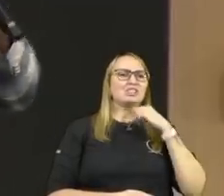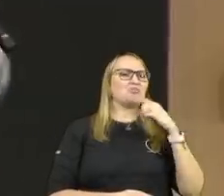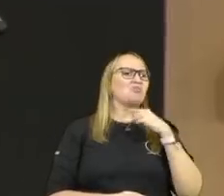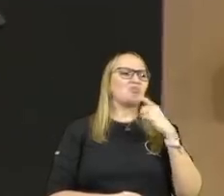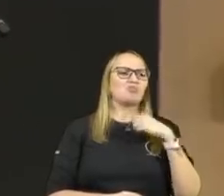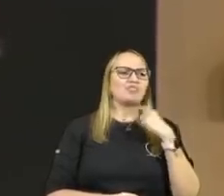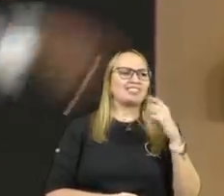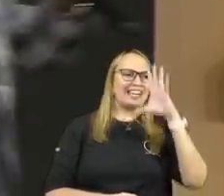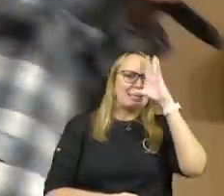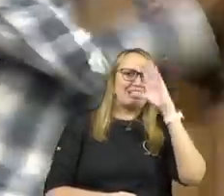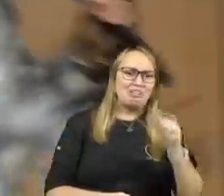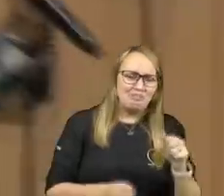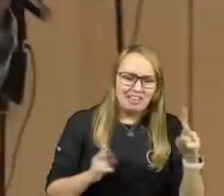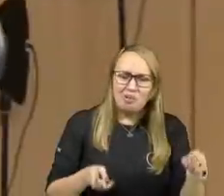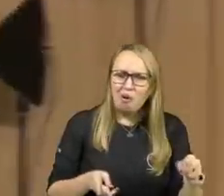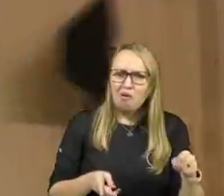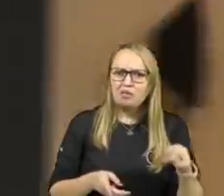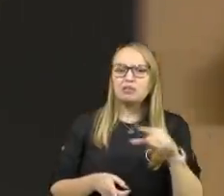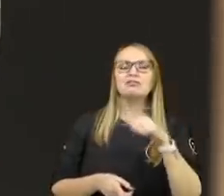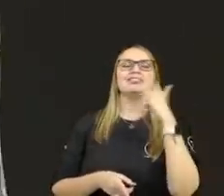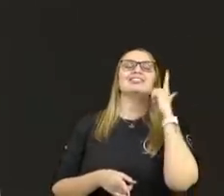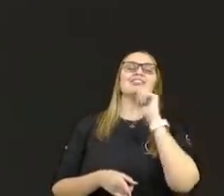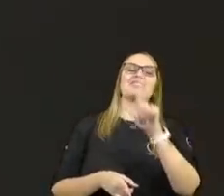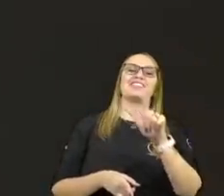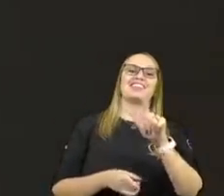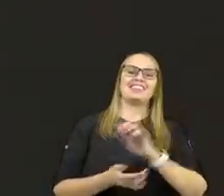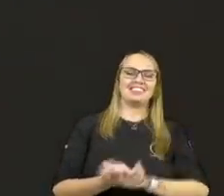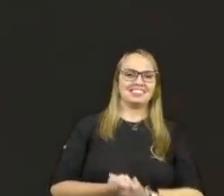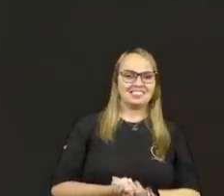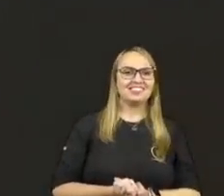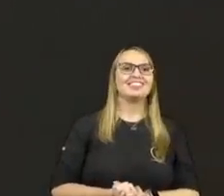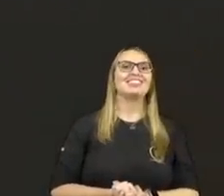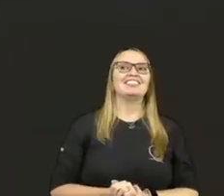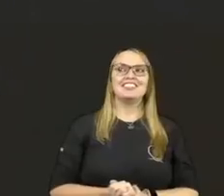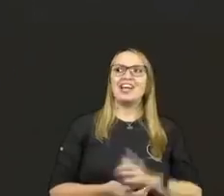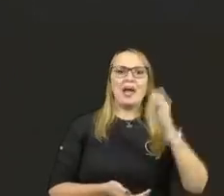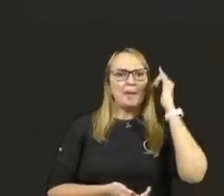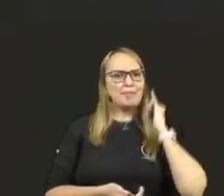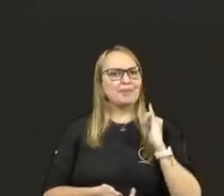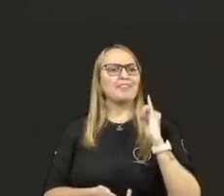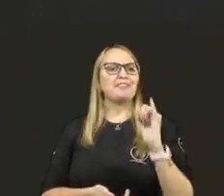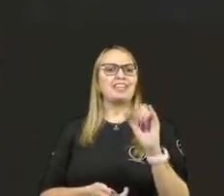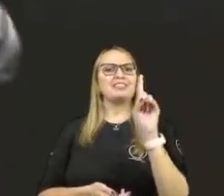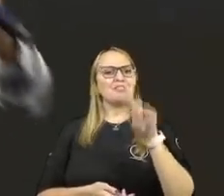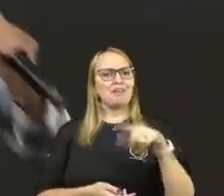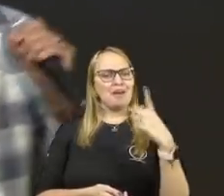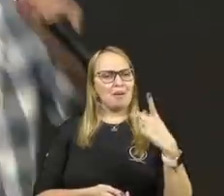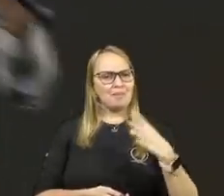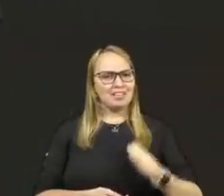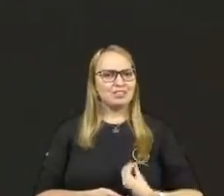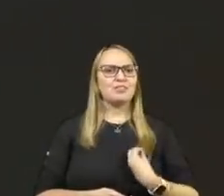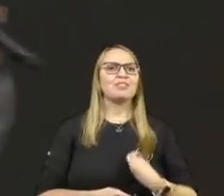causa igual ganhou. Você ganha. Oh, querido, é profético para a sua vida.